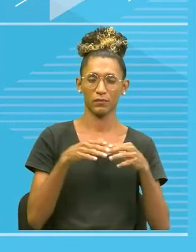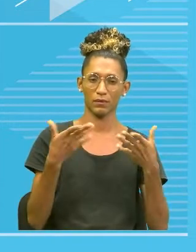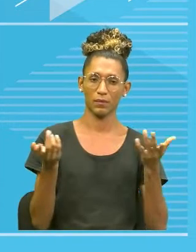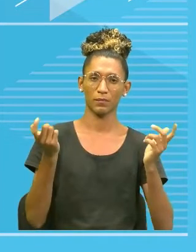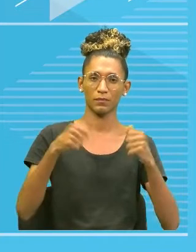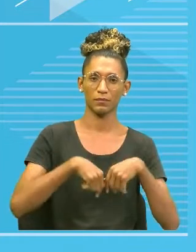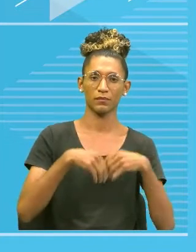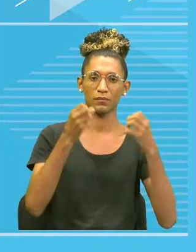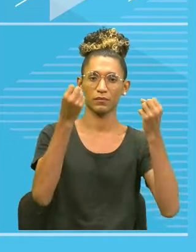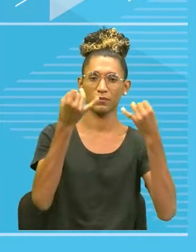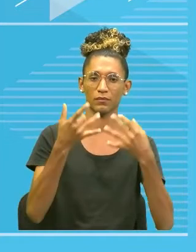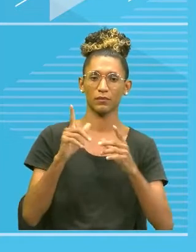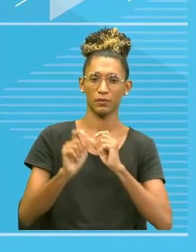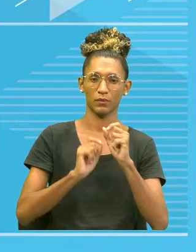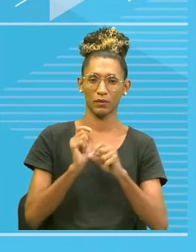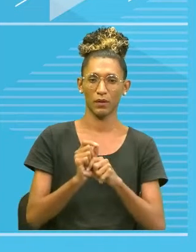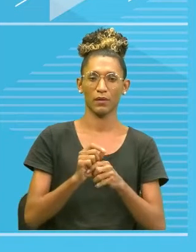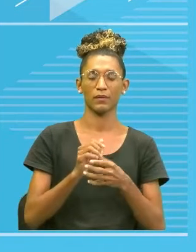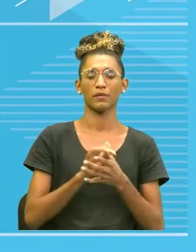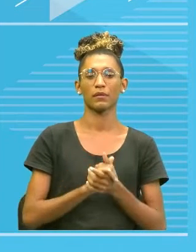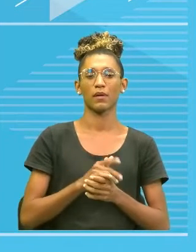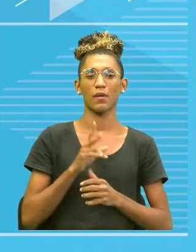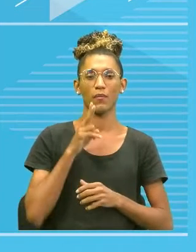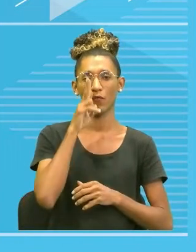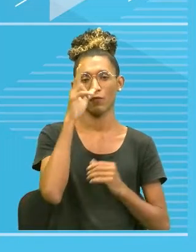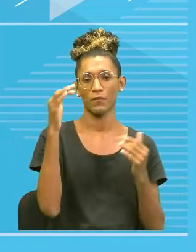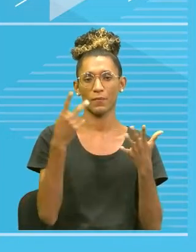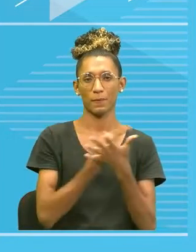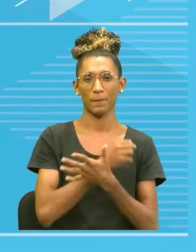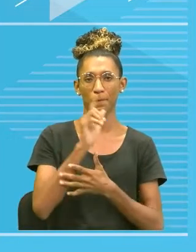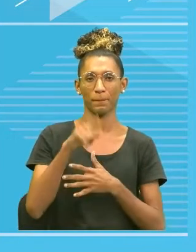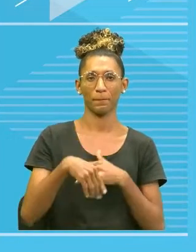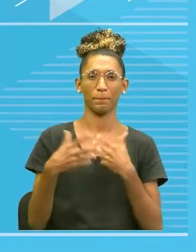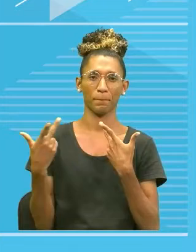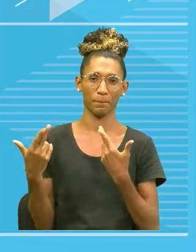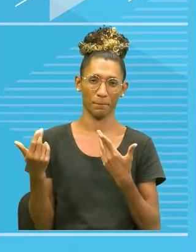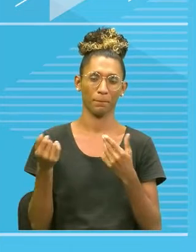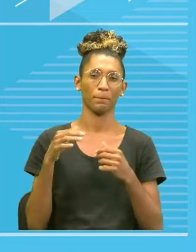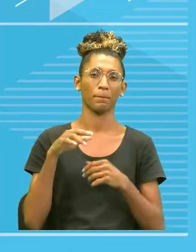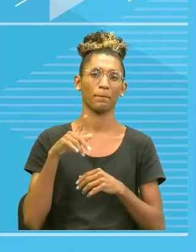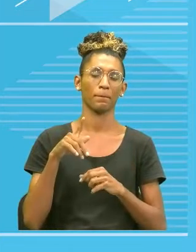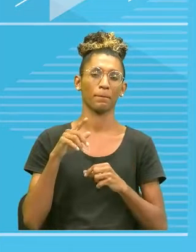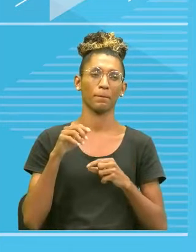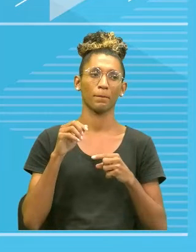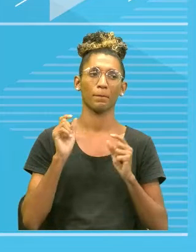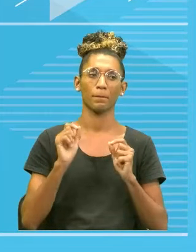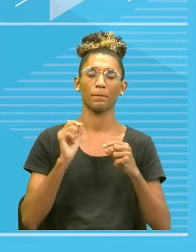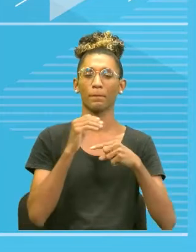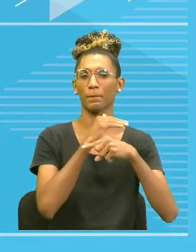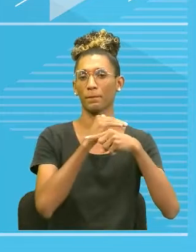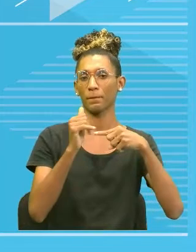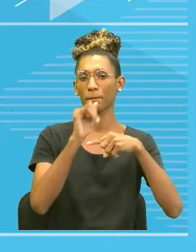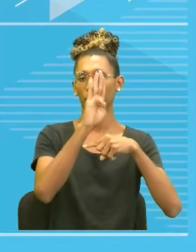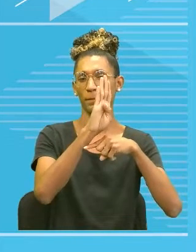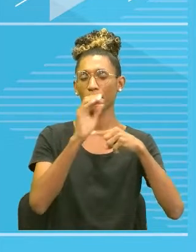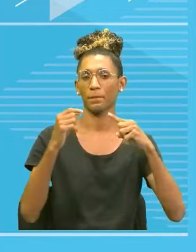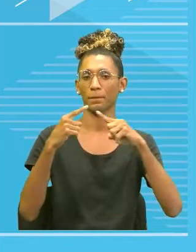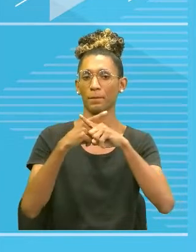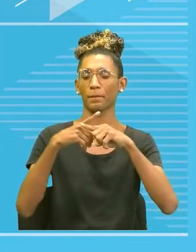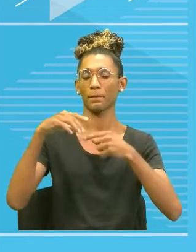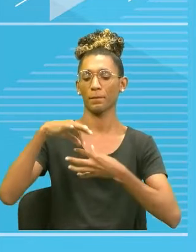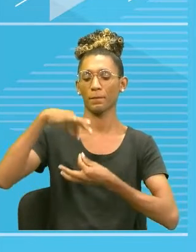dizer que o trabalho realizado é igual a um produto de base vezes altura. Mas vem